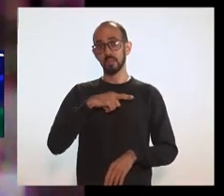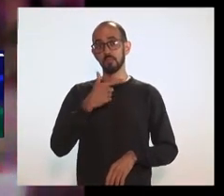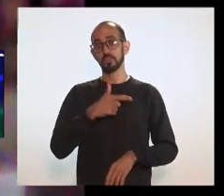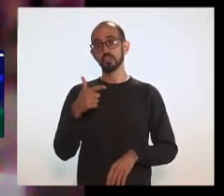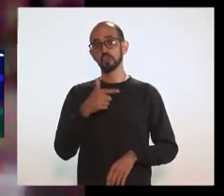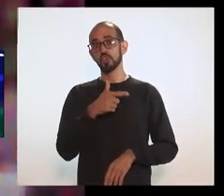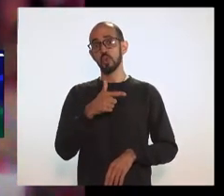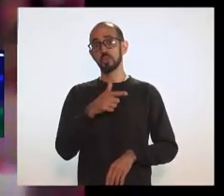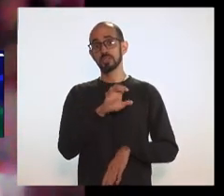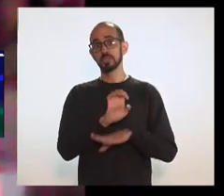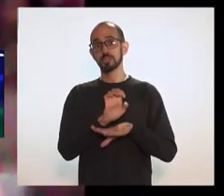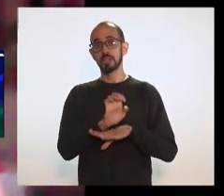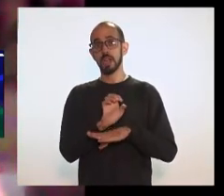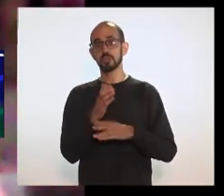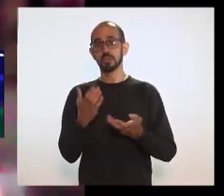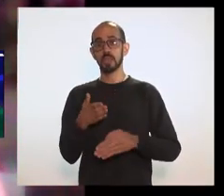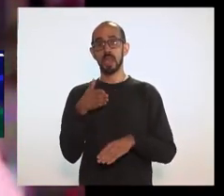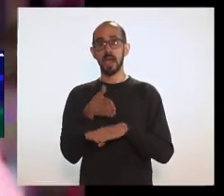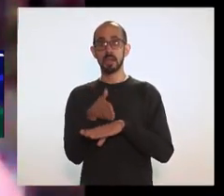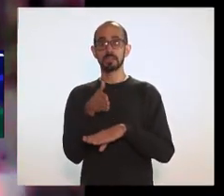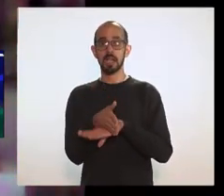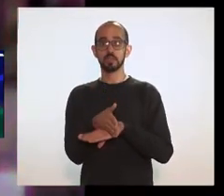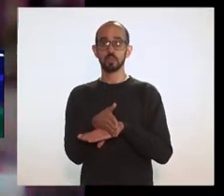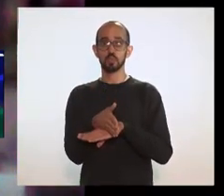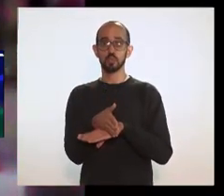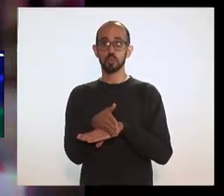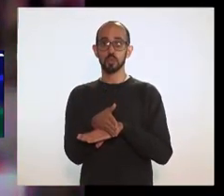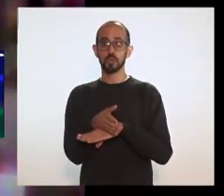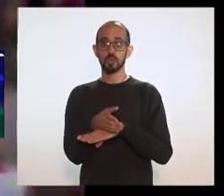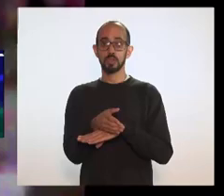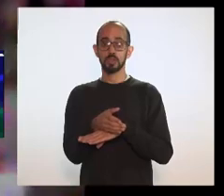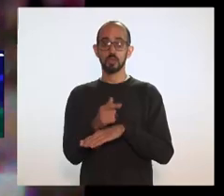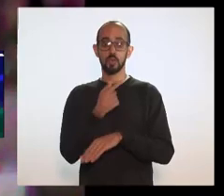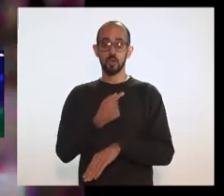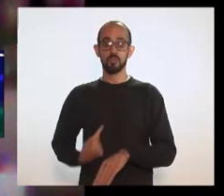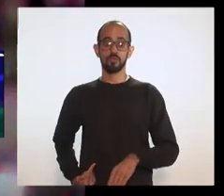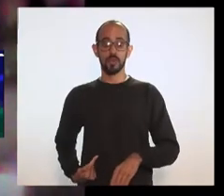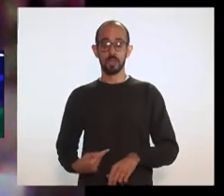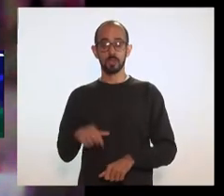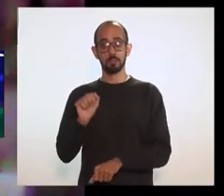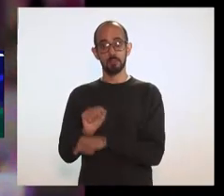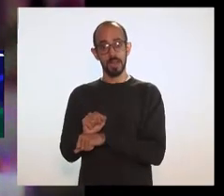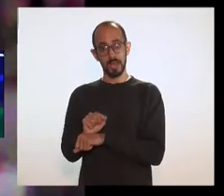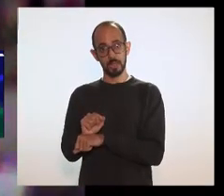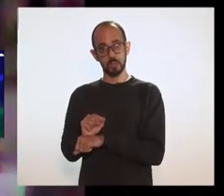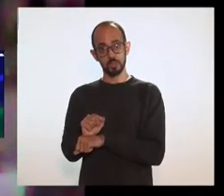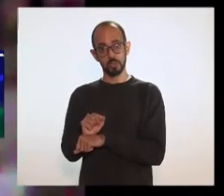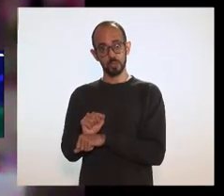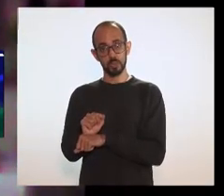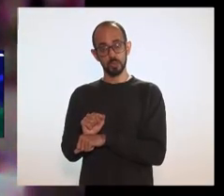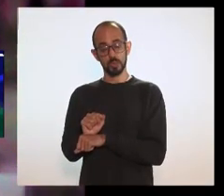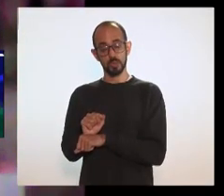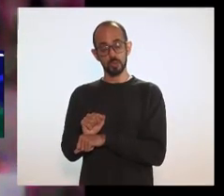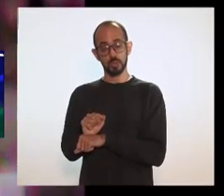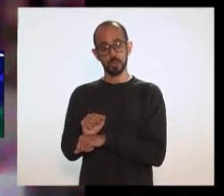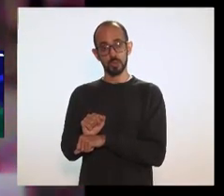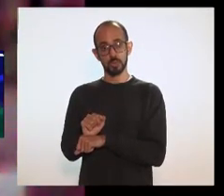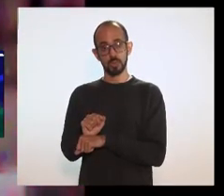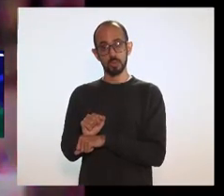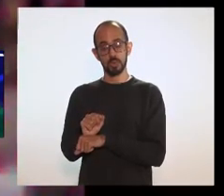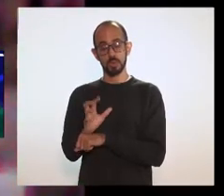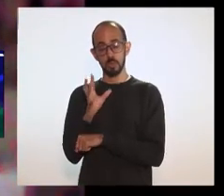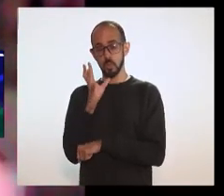vacina. O governo Cláudio Castro está desde o ano passado paralisado, quando outros governos estaduais se movimentavam,